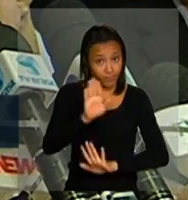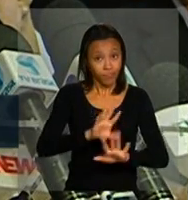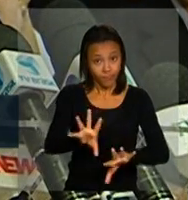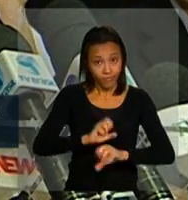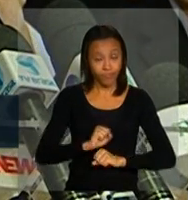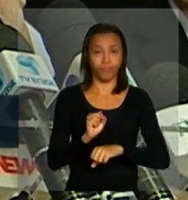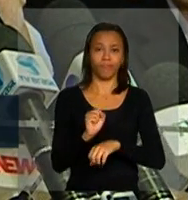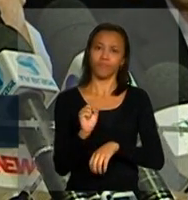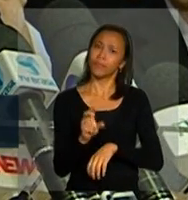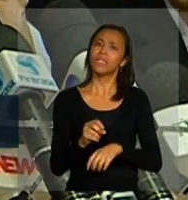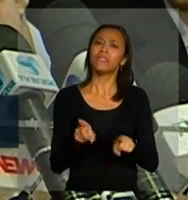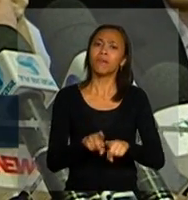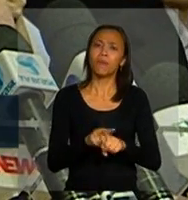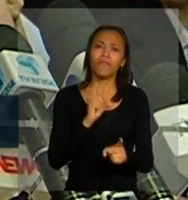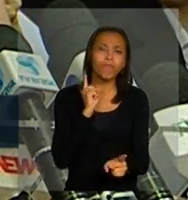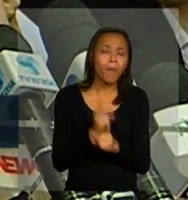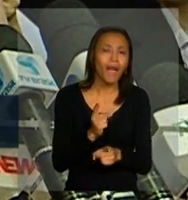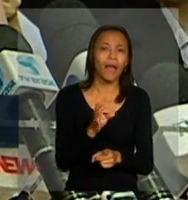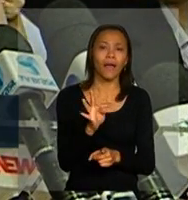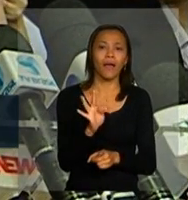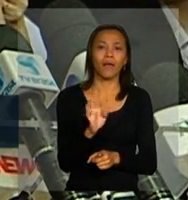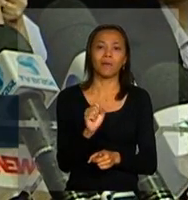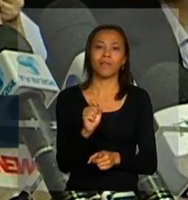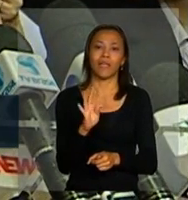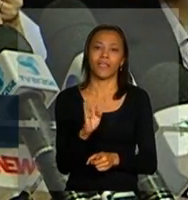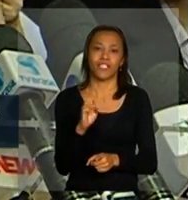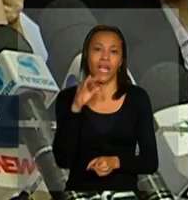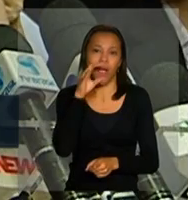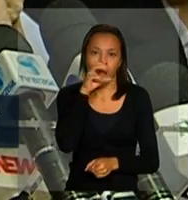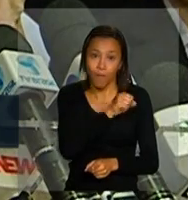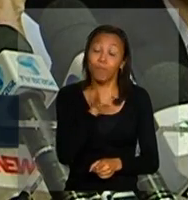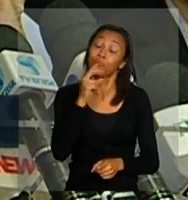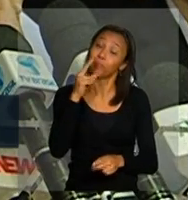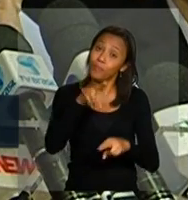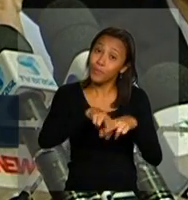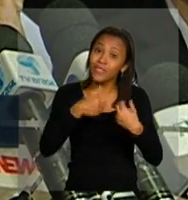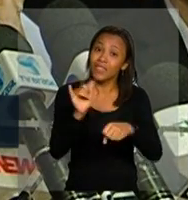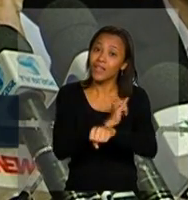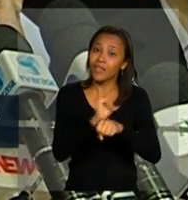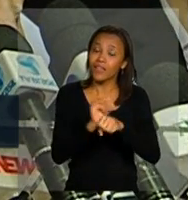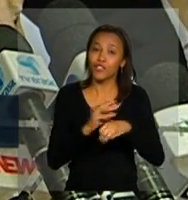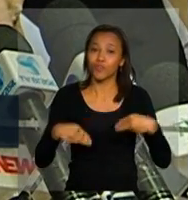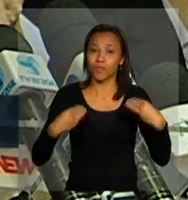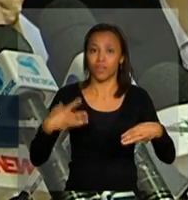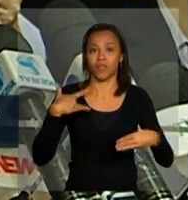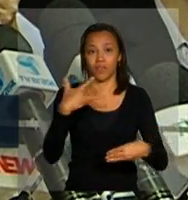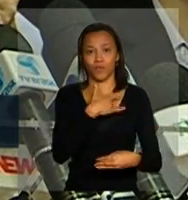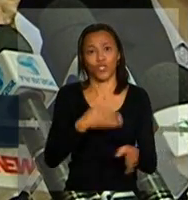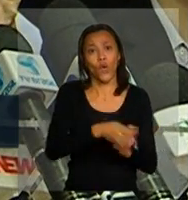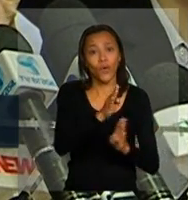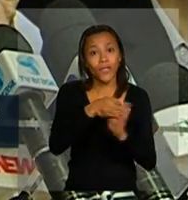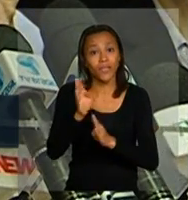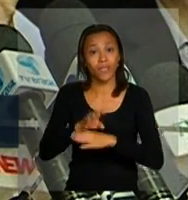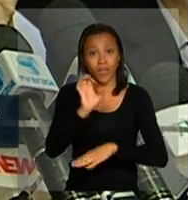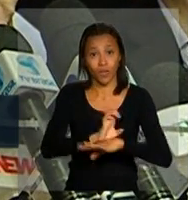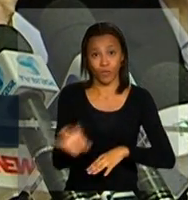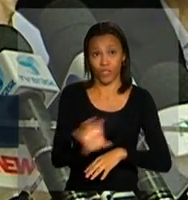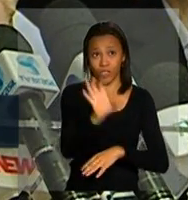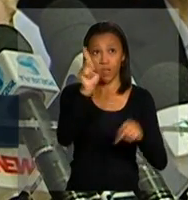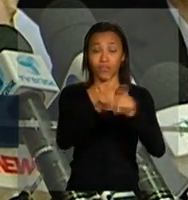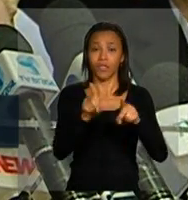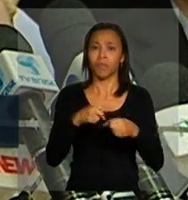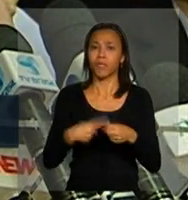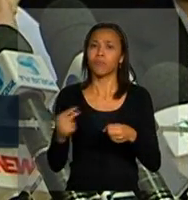e da testagem rápida. Por isso que a estratégia do Ministério da Saúde é recomendar aos estados e municípios que, além